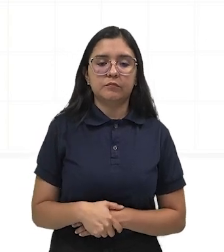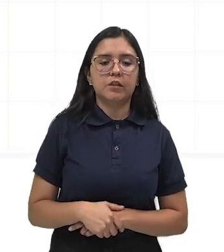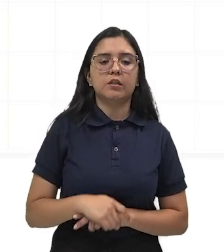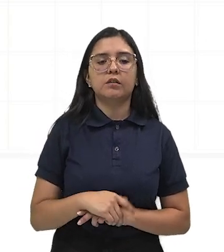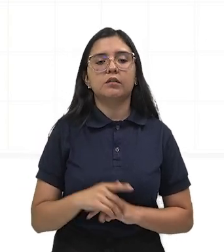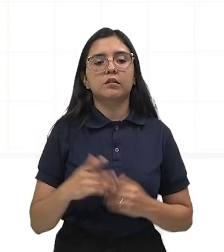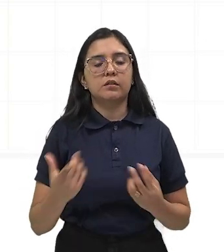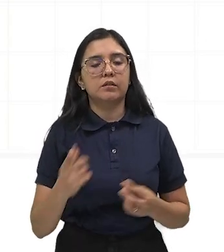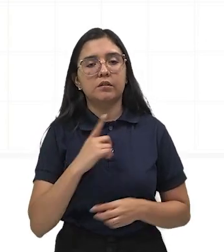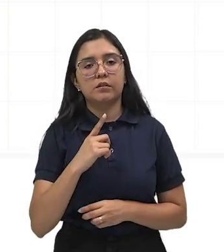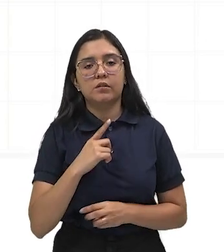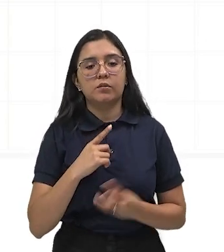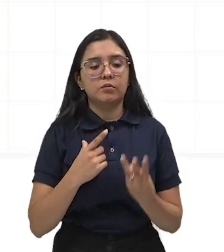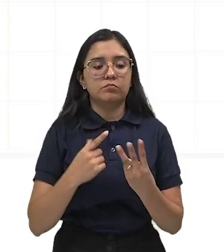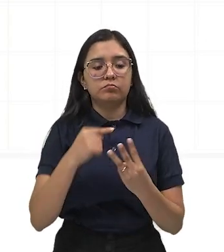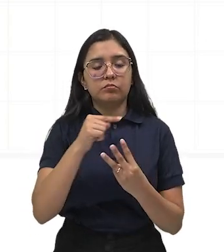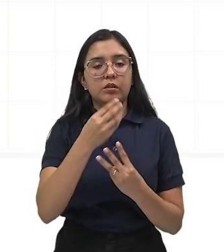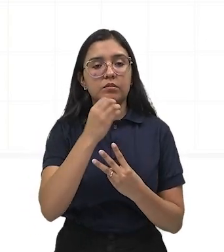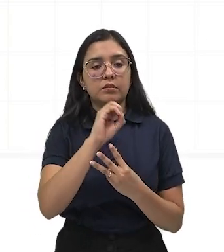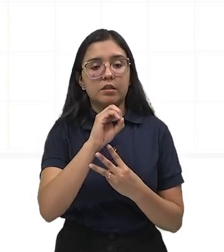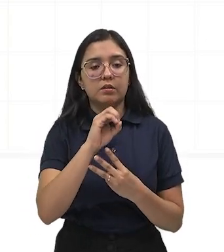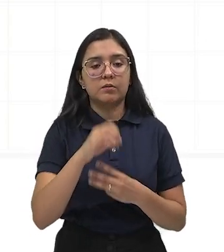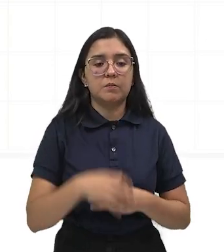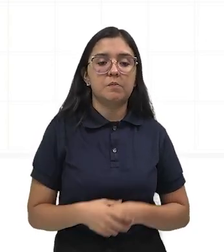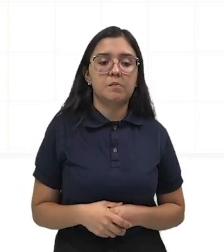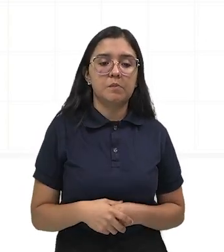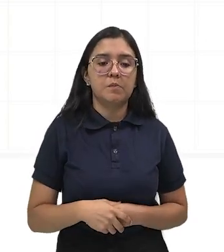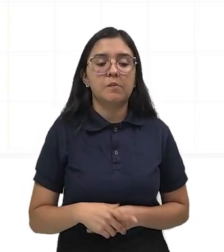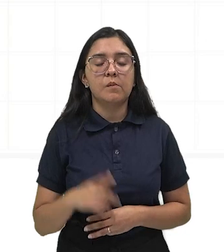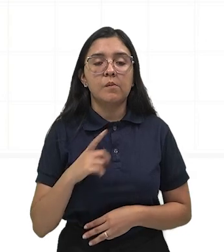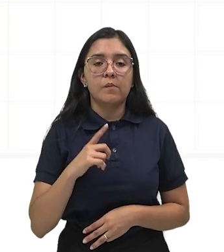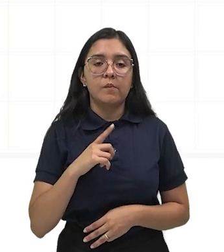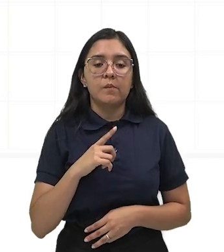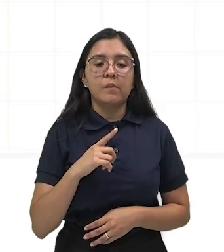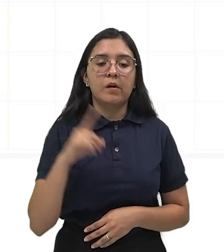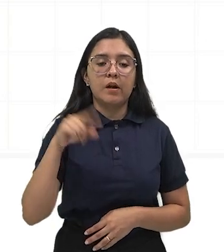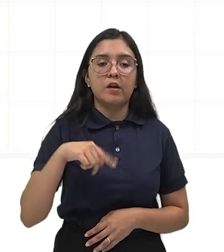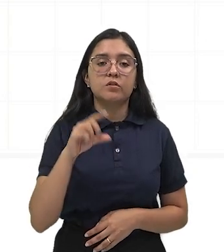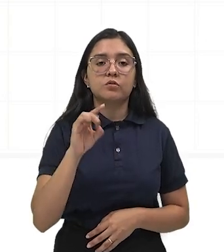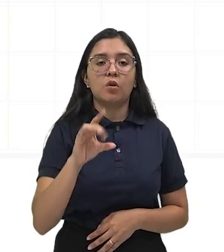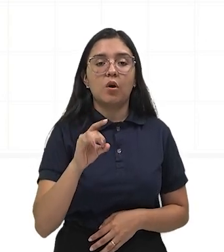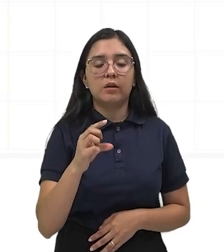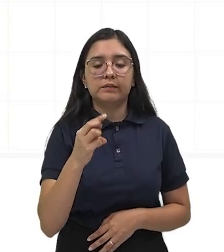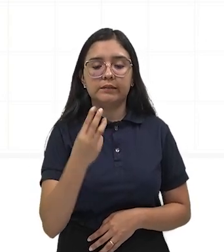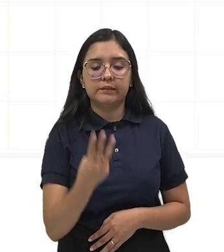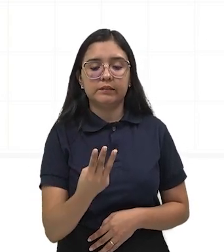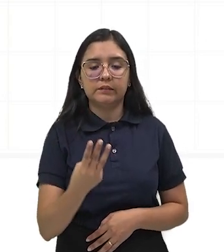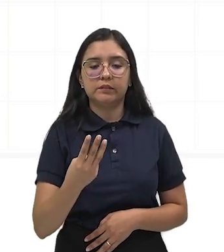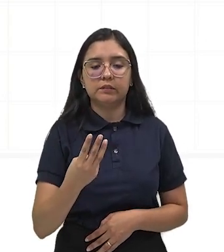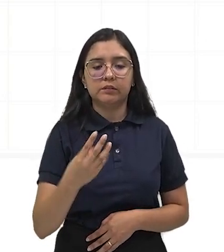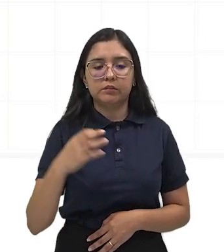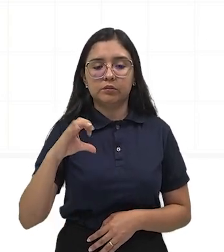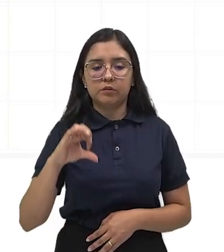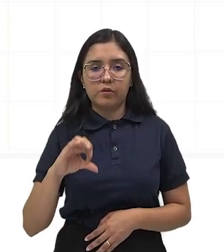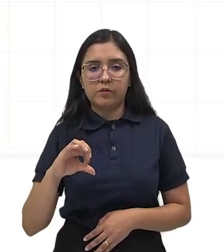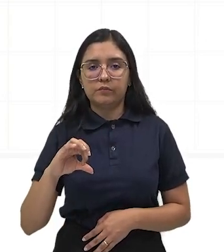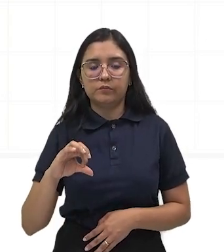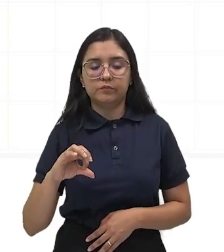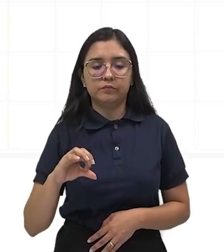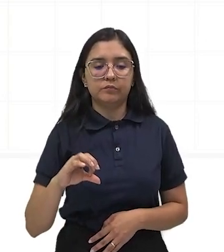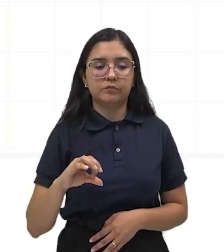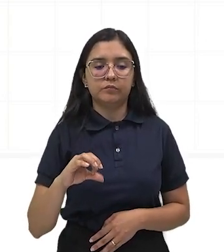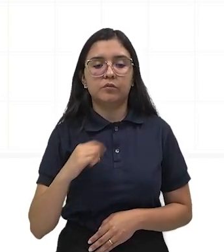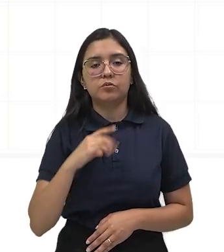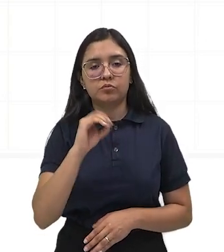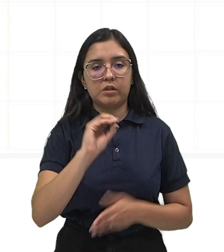computando a casa das centenas. Se você for ler, você vai ler somente 39. É como se ele não existisse. Então você